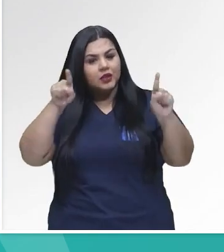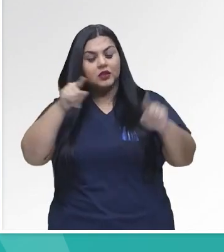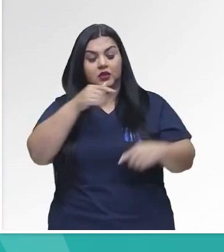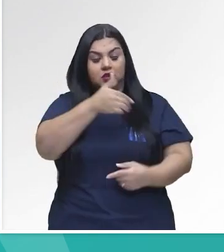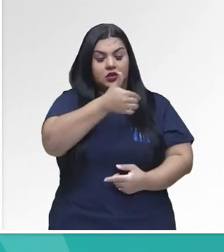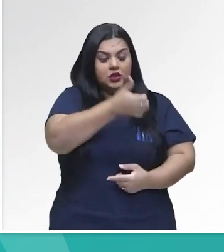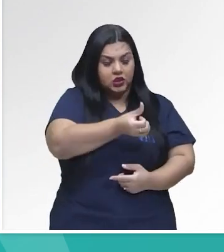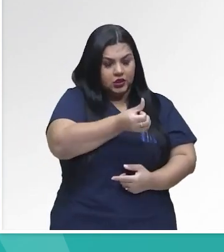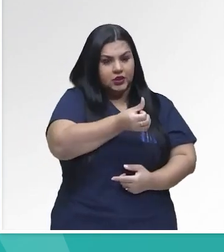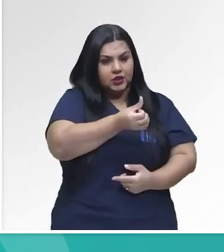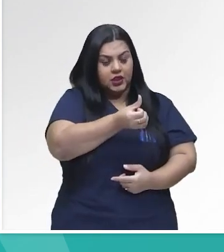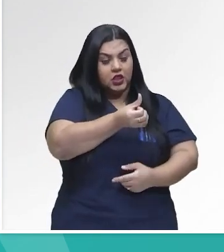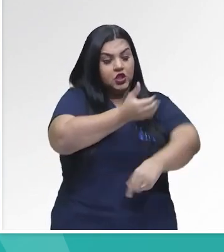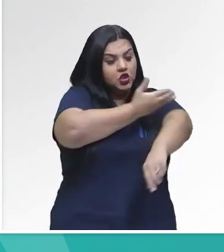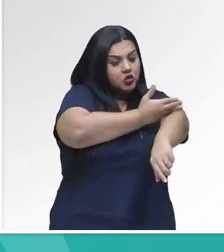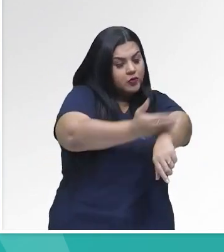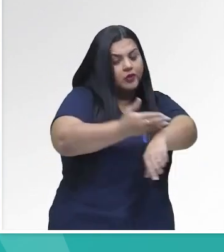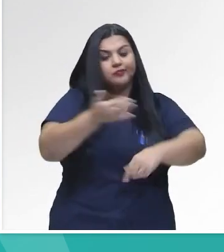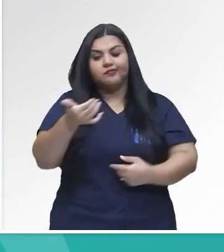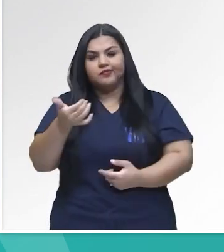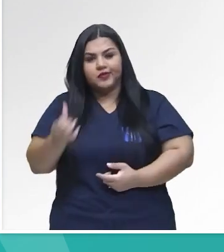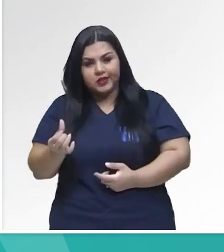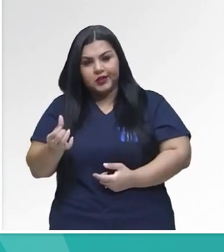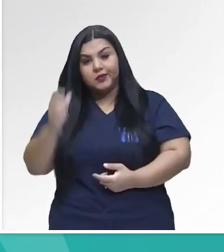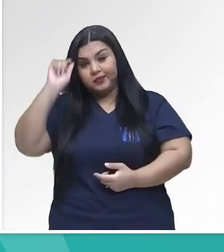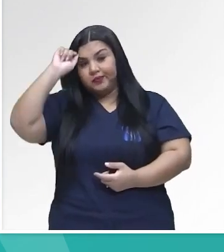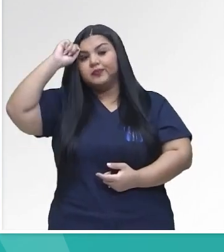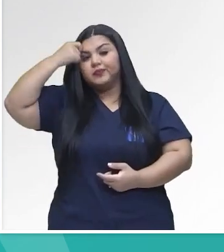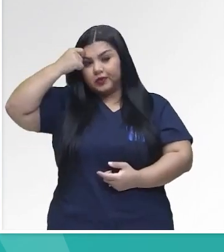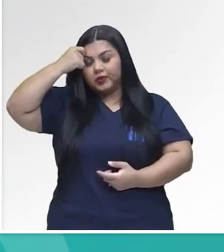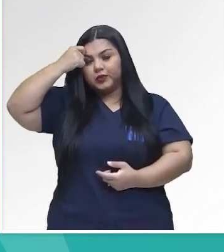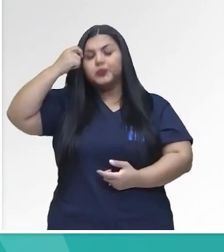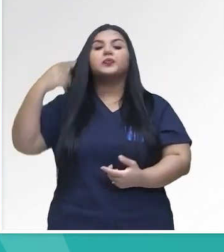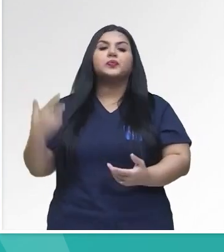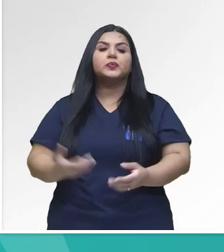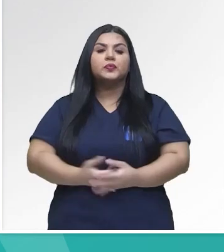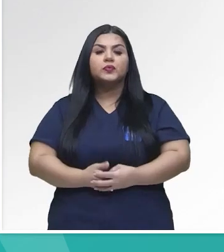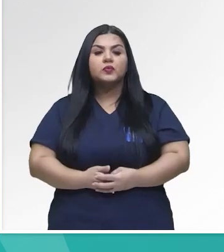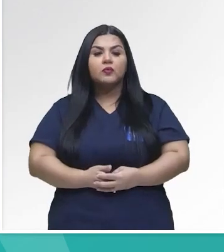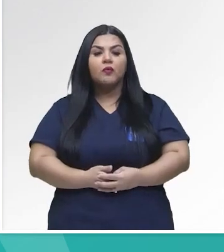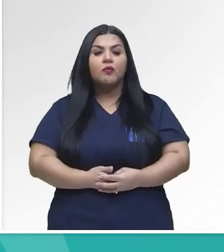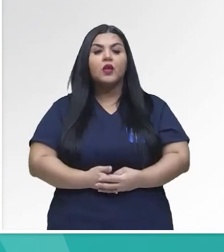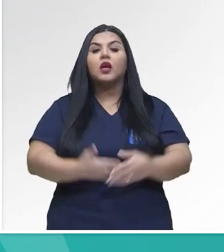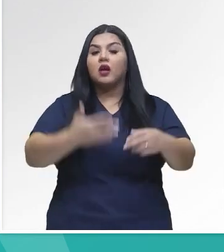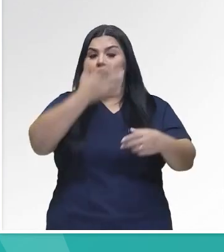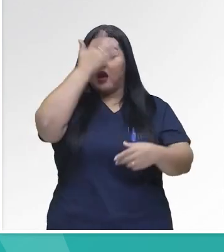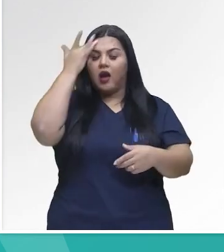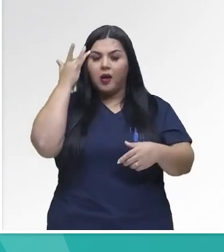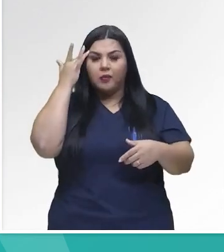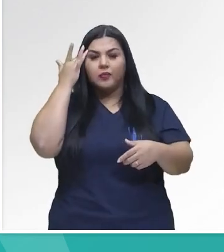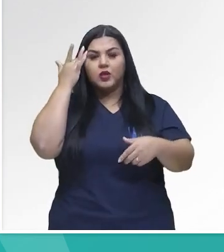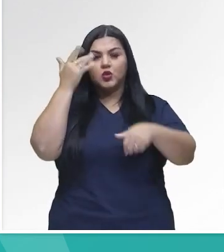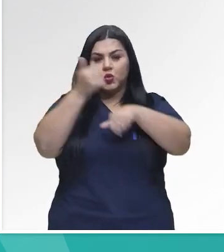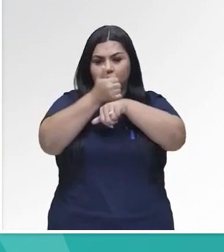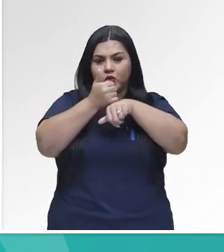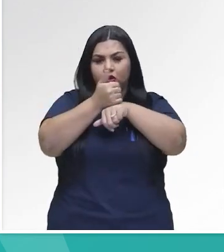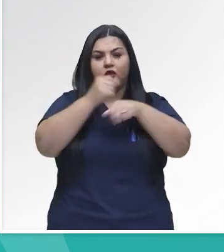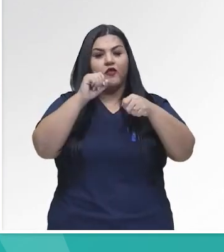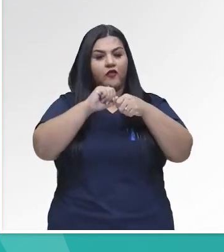16 brancas e 16 negras. E o praticante do xadrez é chamado